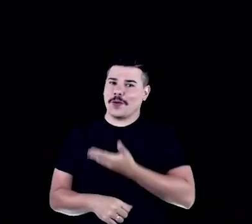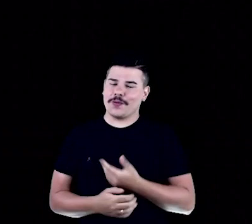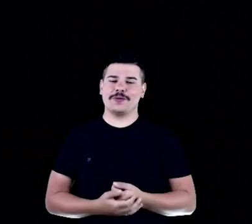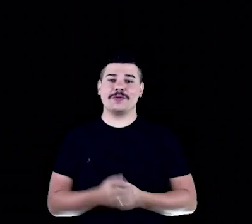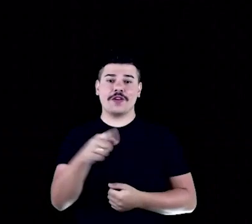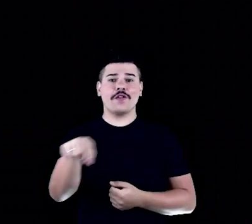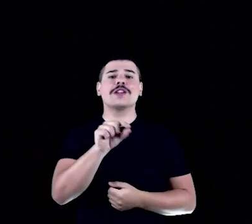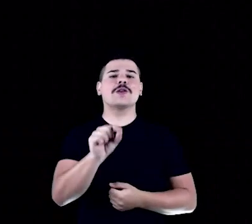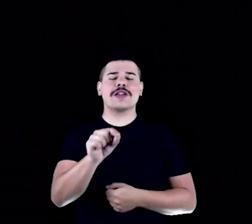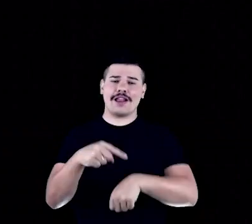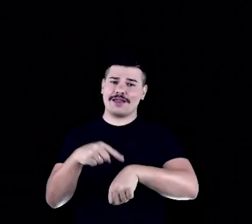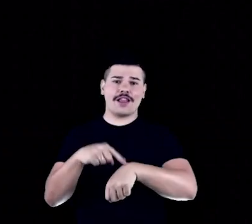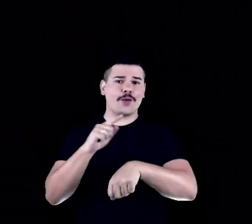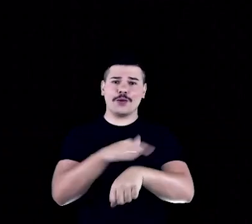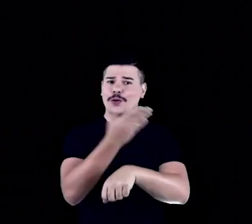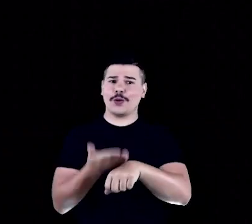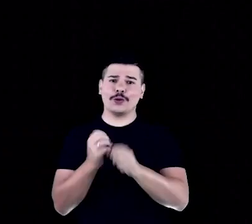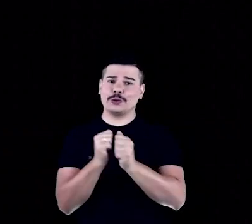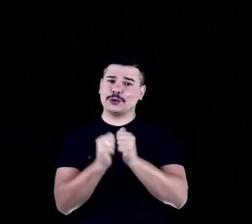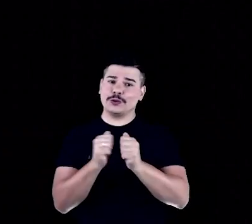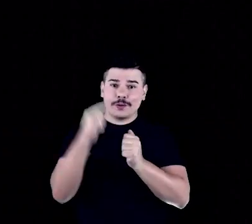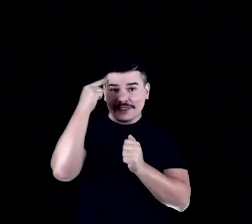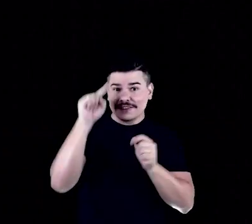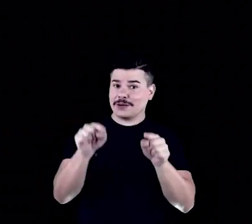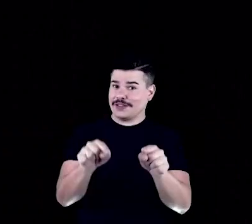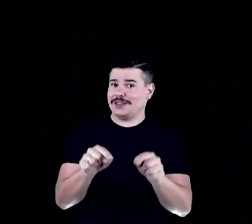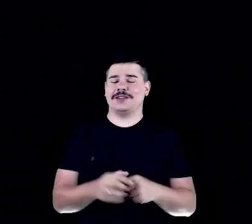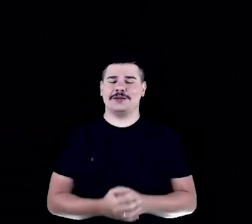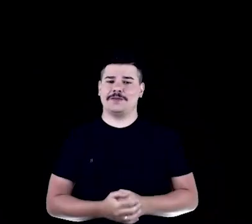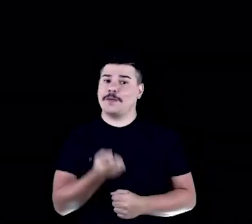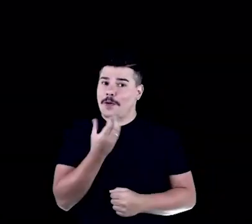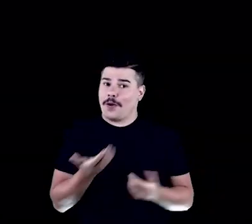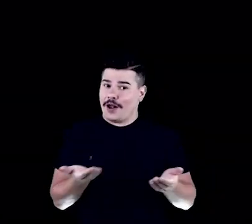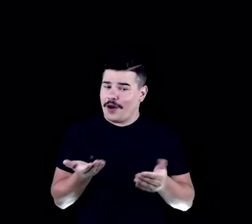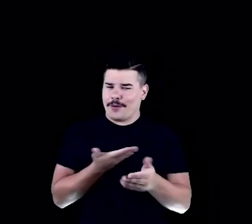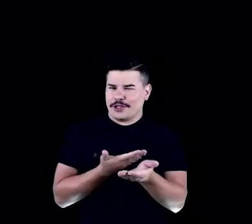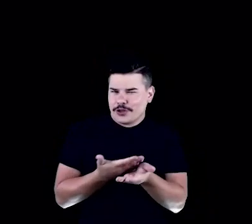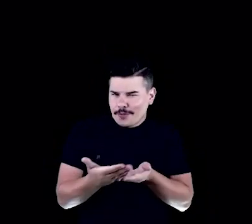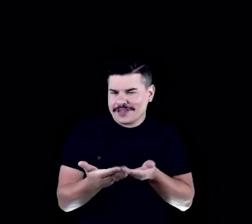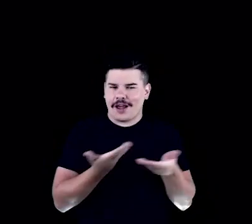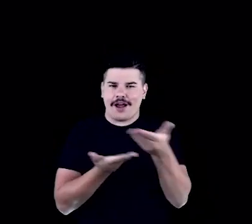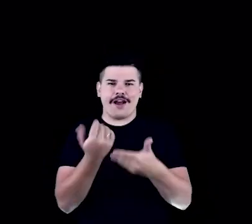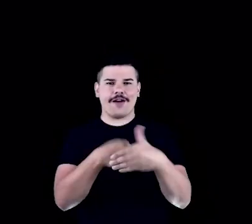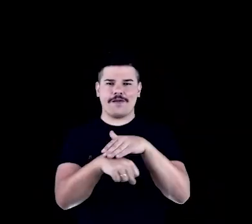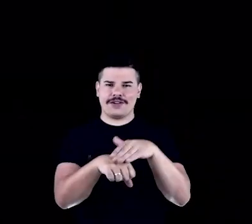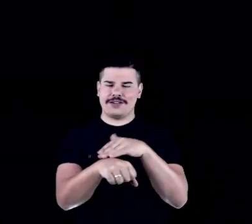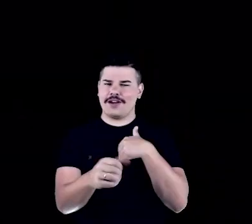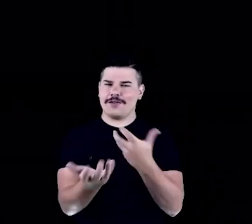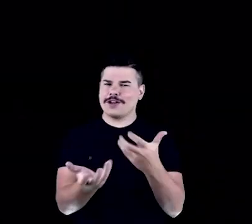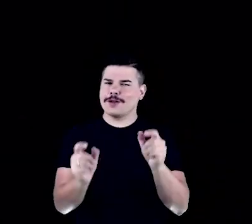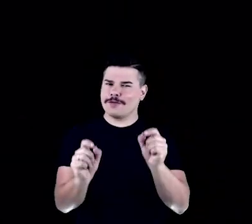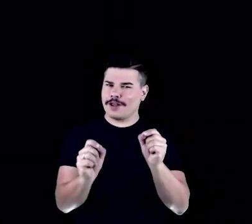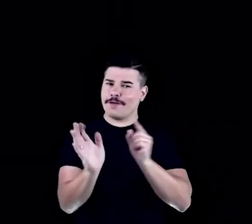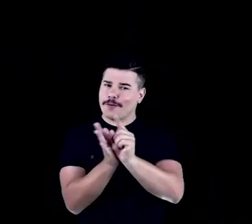isso. E vocês estão o tempo todo pensando nisso, assim, né? Bom, para a gente começar uma conversinha, eu